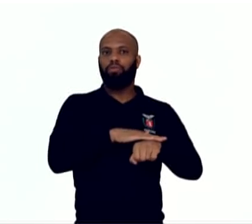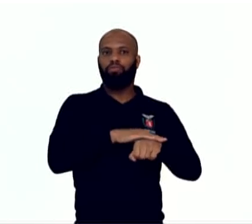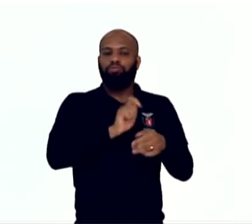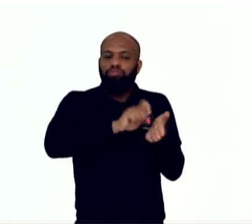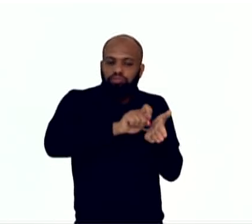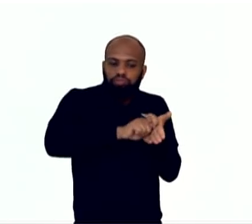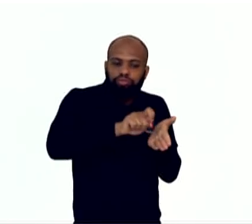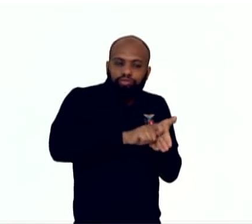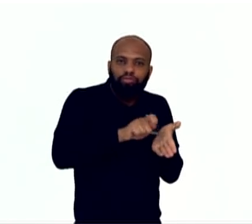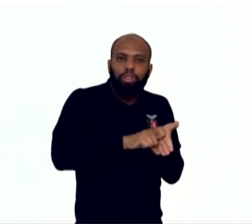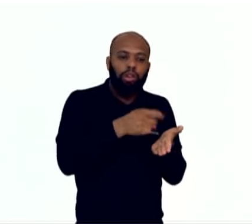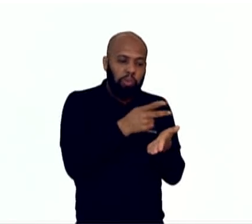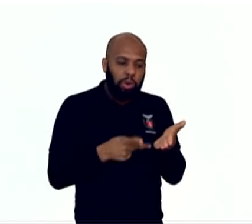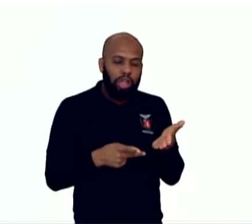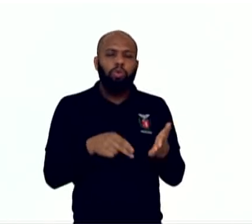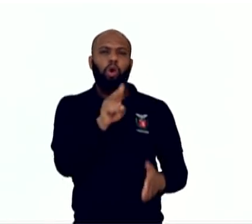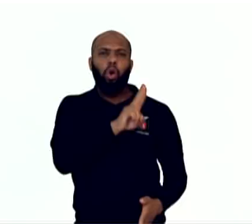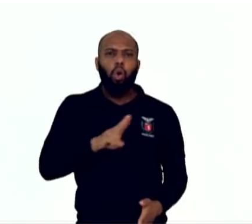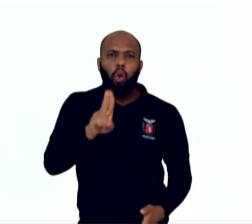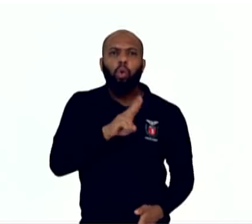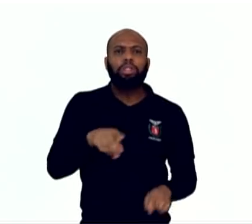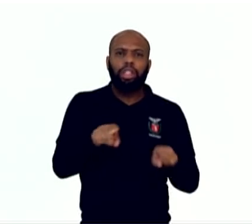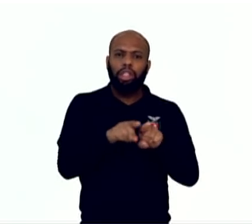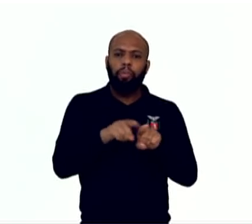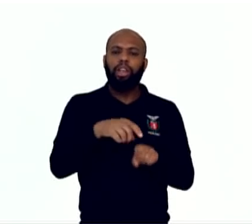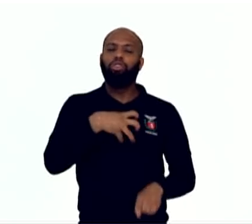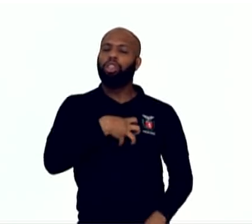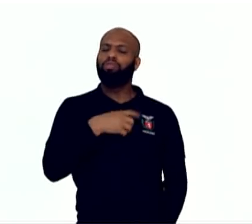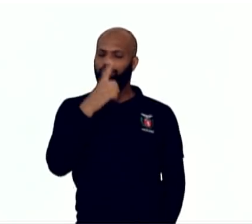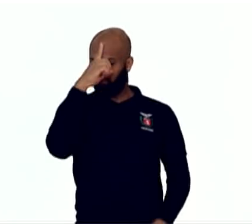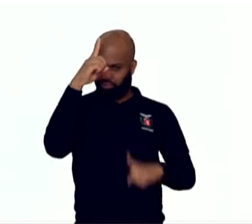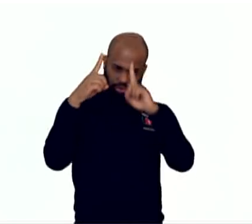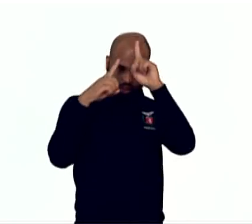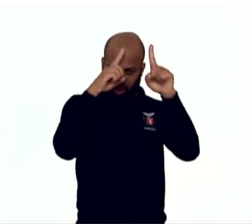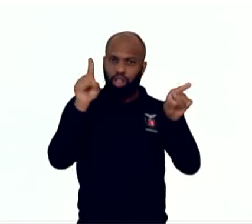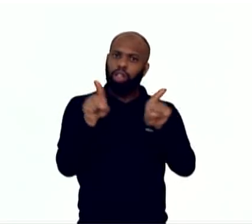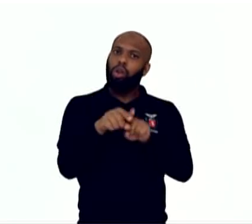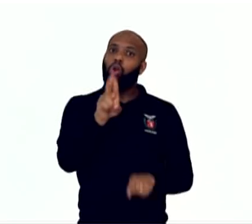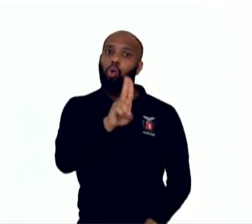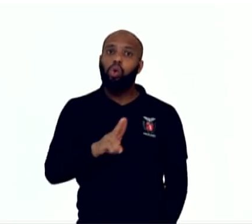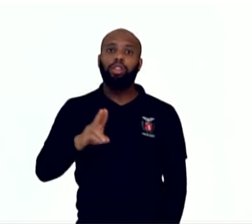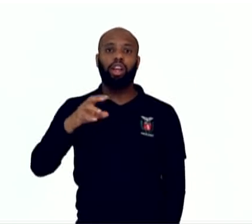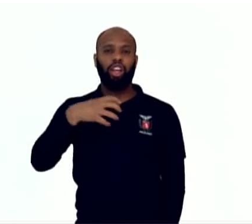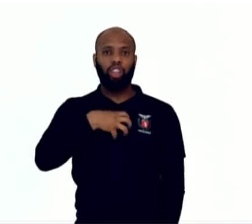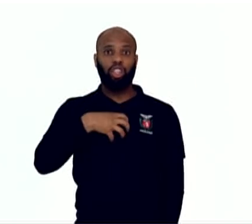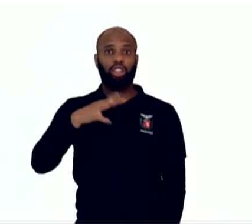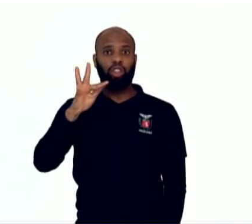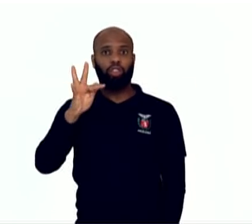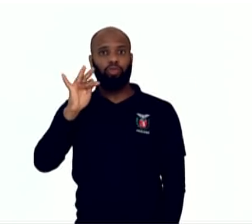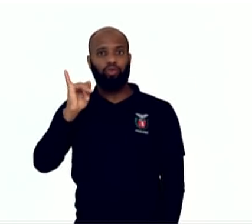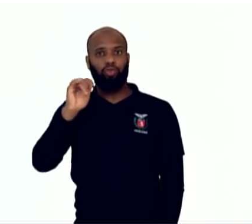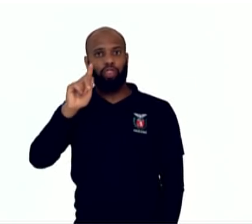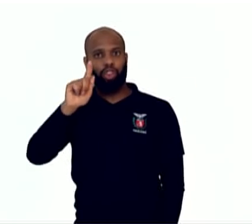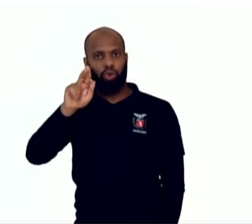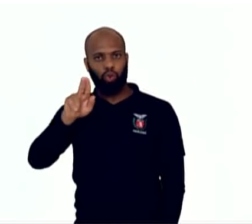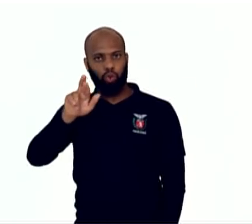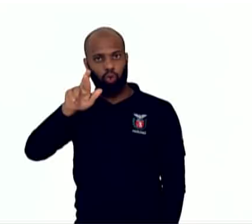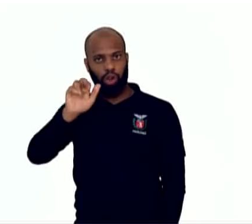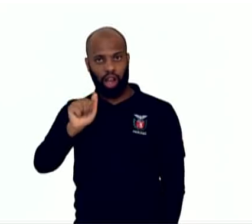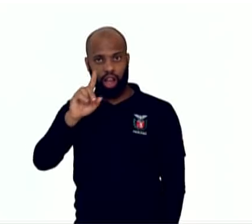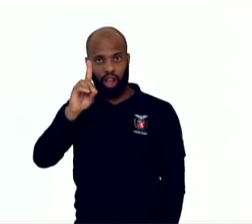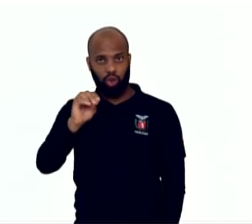ser criativo, usando o sentido figurado e as licenças poéticas. Licença poética, pessoal, só quando